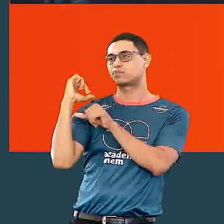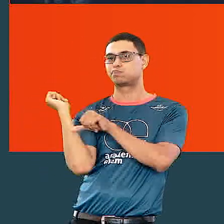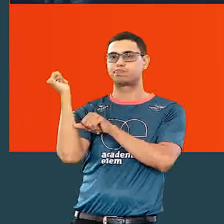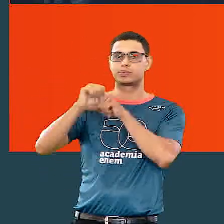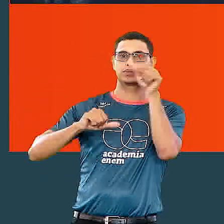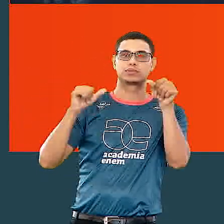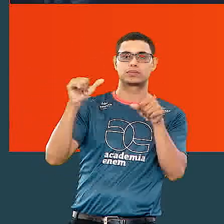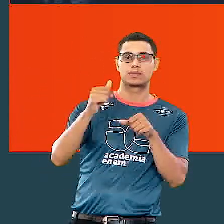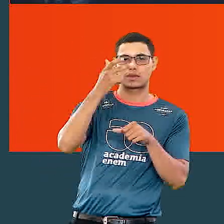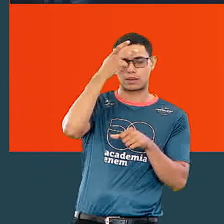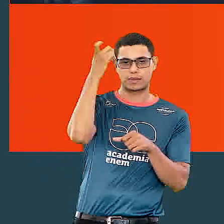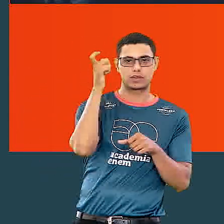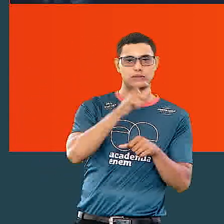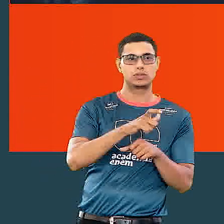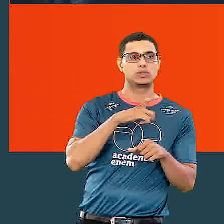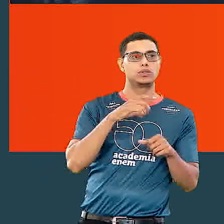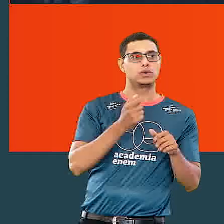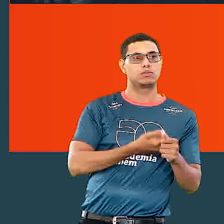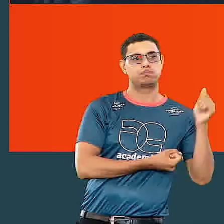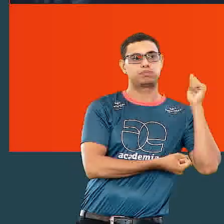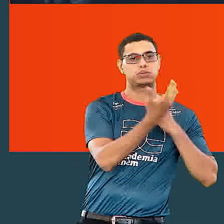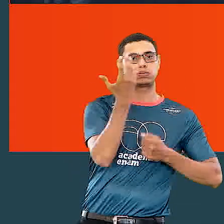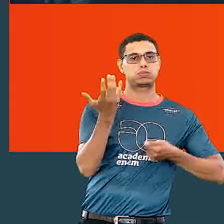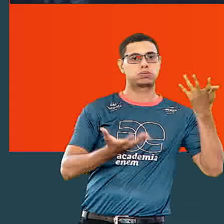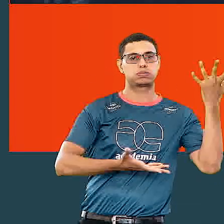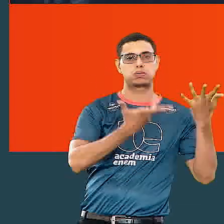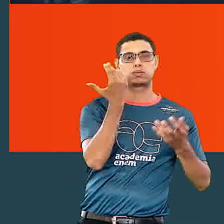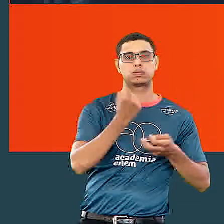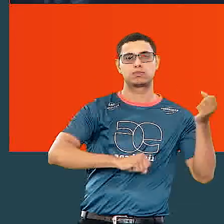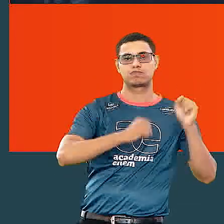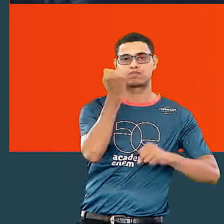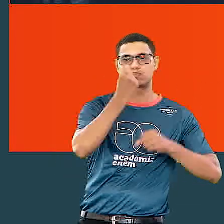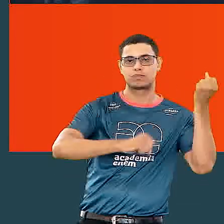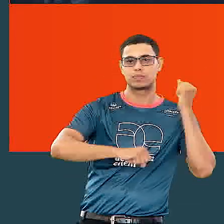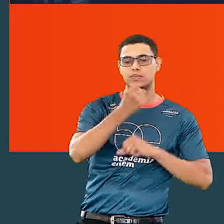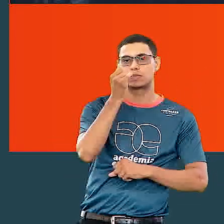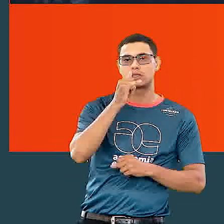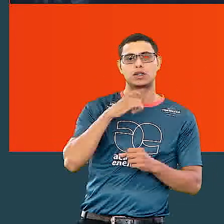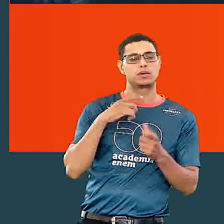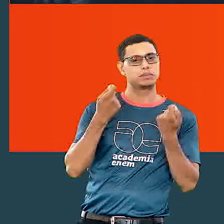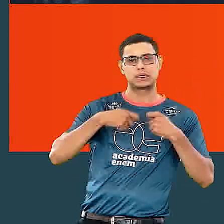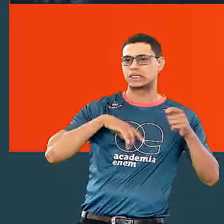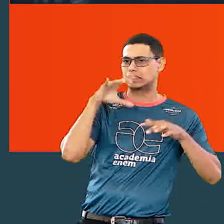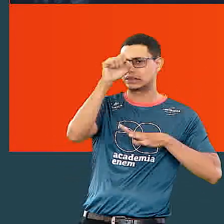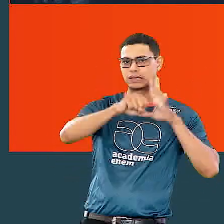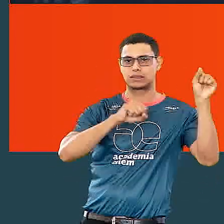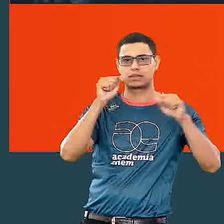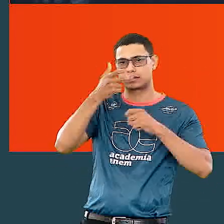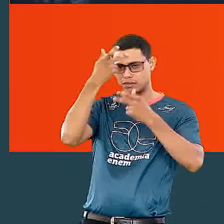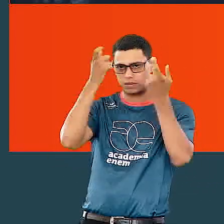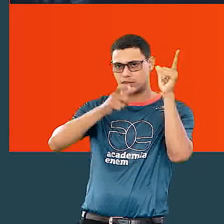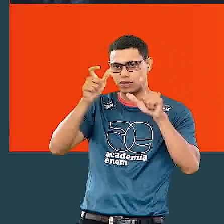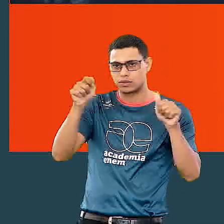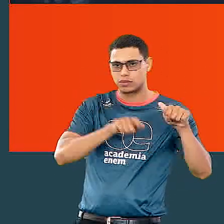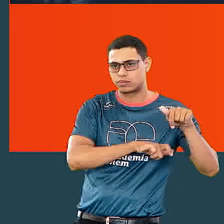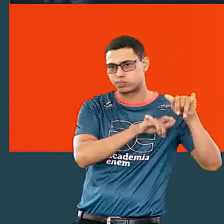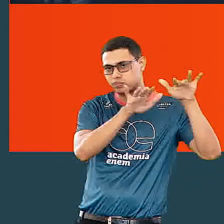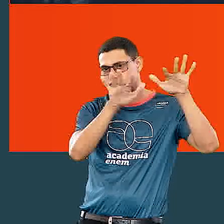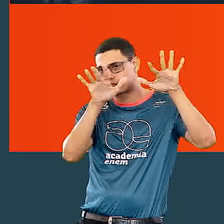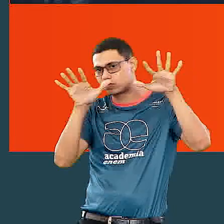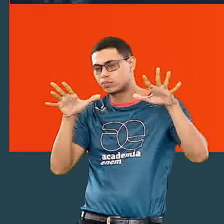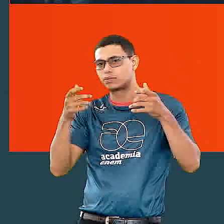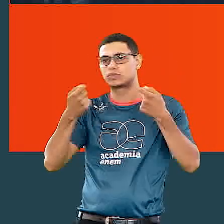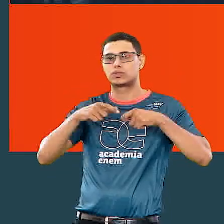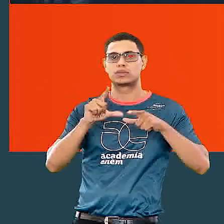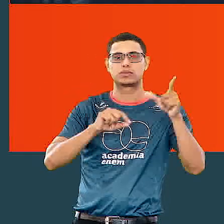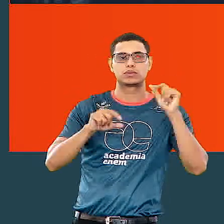estão produzindo numa escala industrial. Eu preciso chegar a mais pessoas. Se eu preciso chegar a mais pessoas, eu preciso